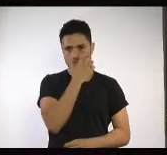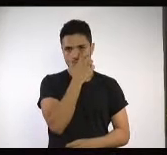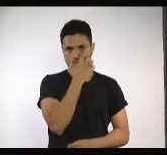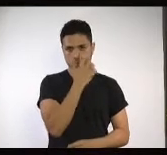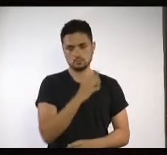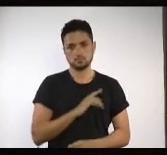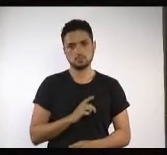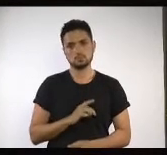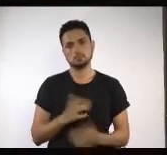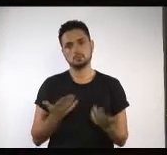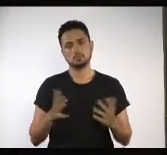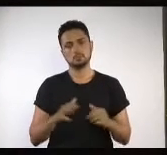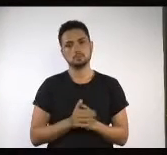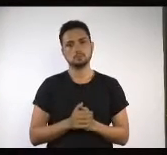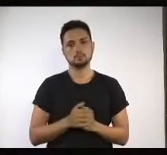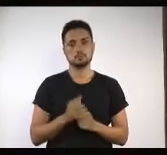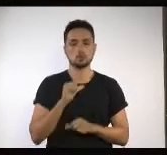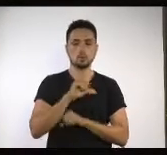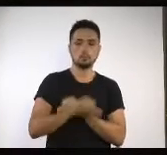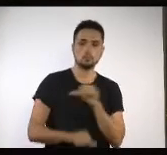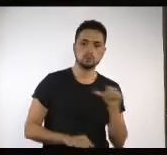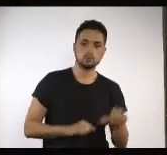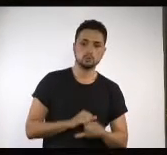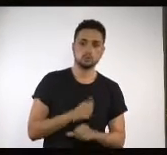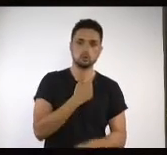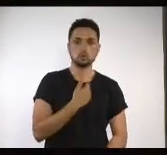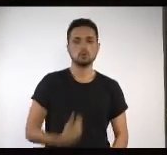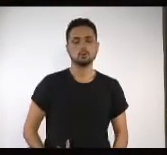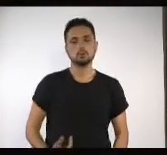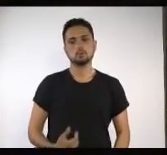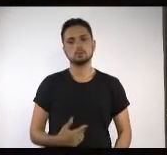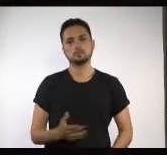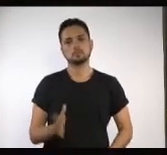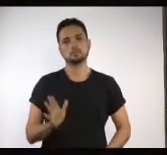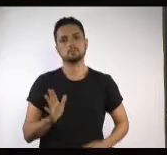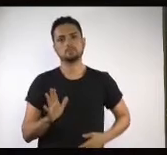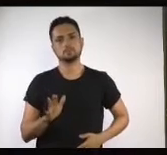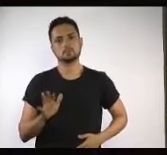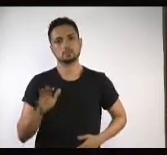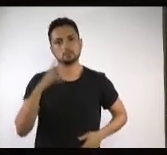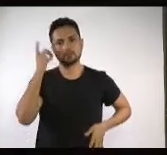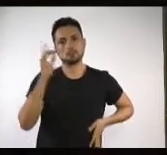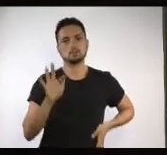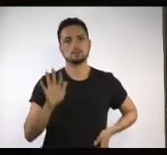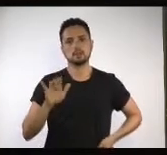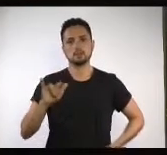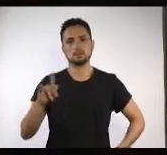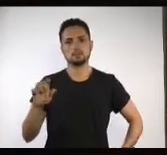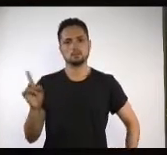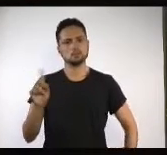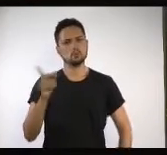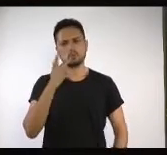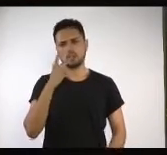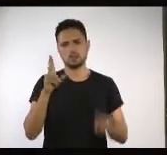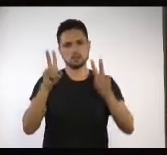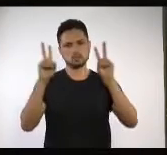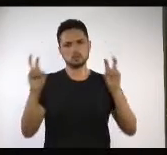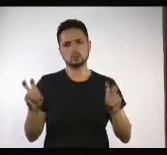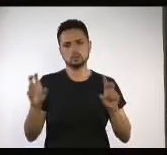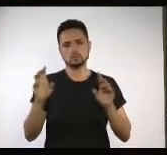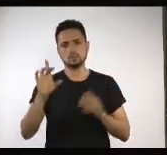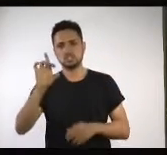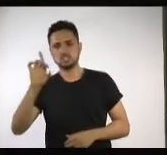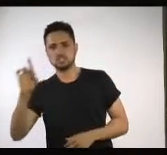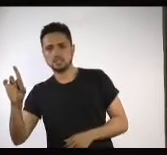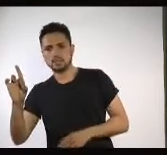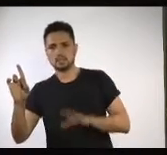se alternaram governos, e aí nem vou trabalhar, deputado Felipe Soares, com a clivagem comum de direita e esquerda, não